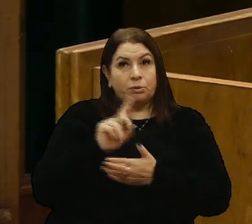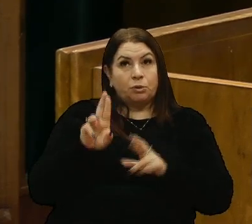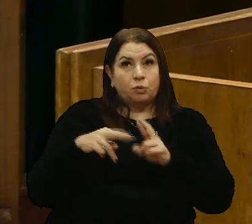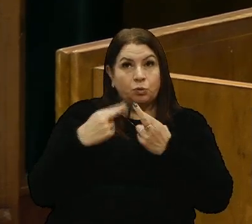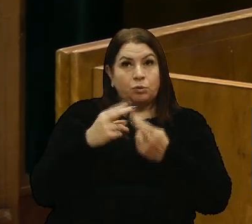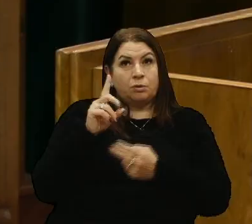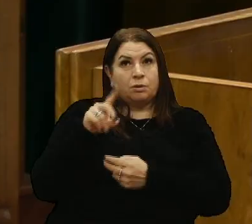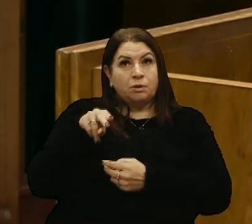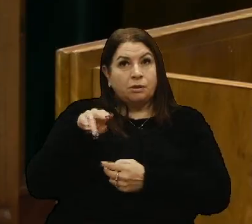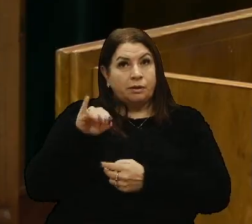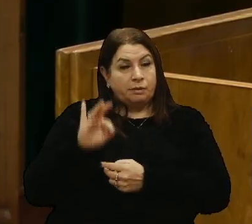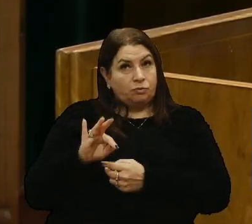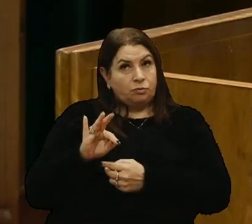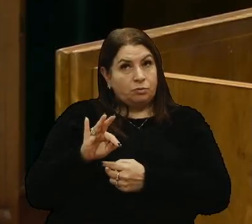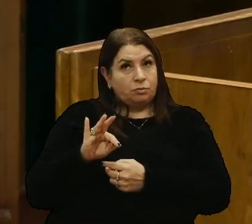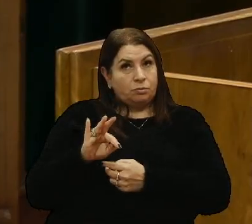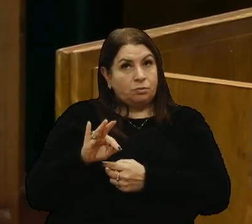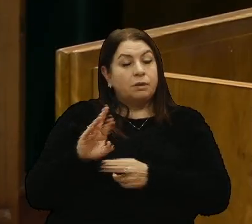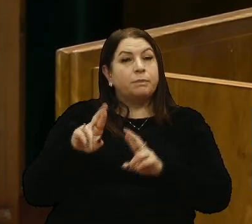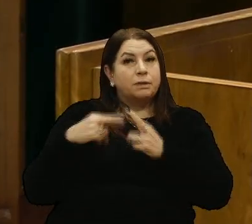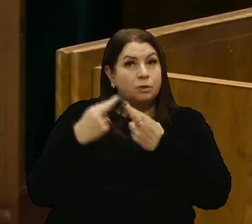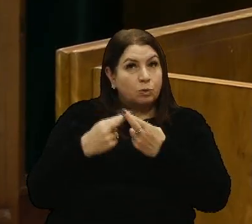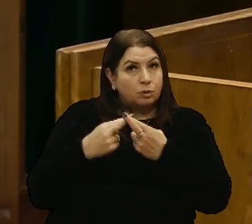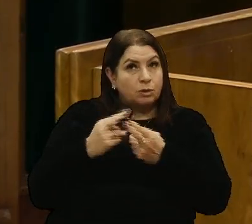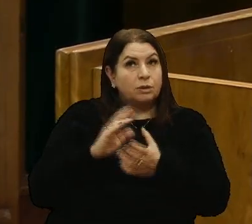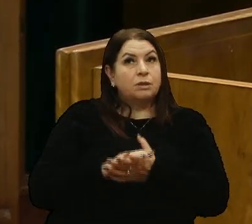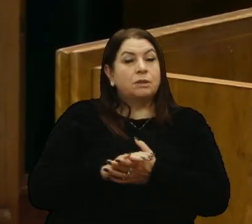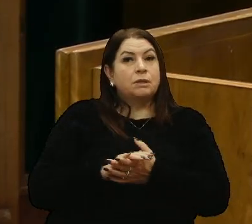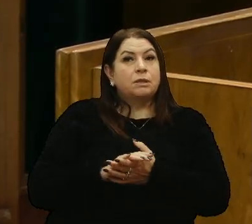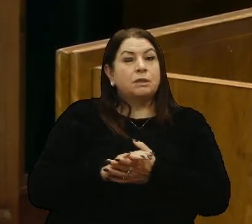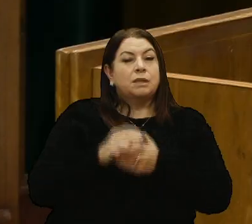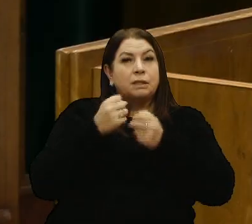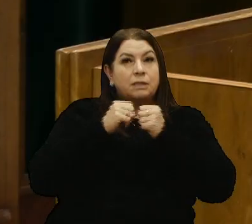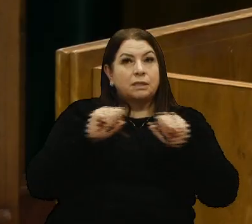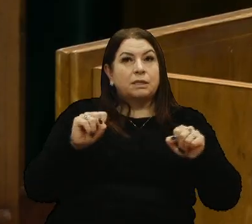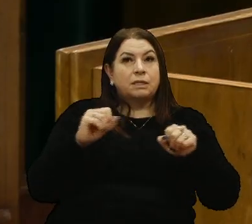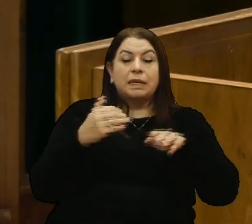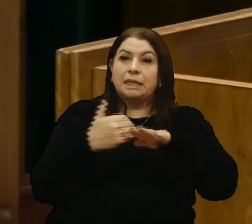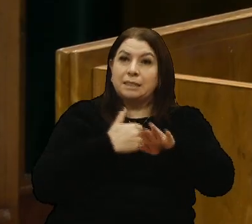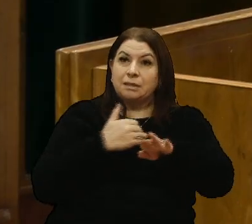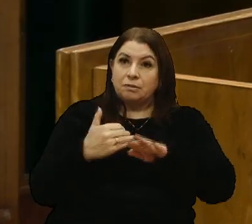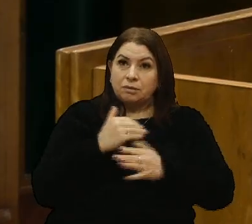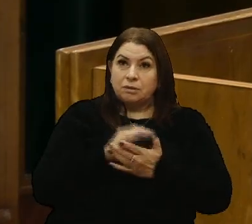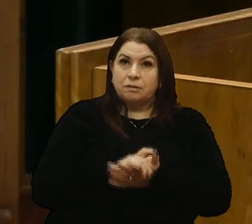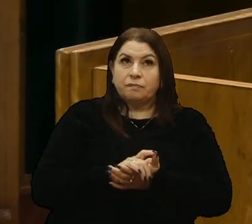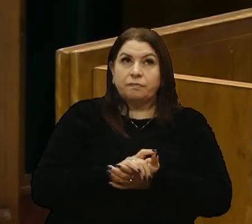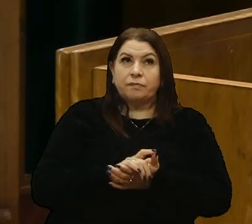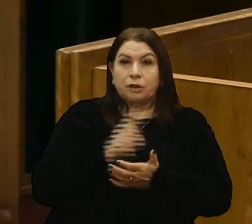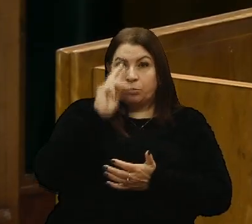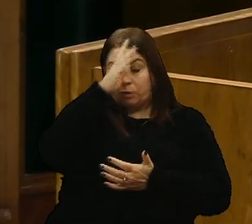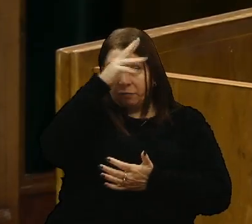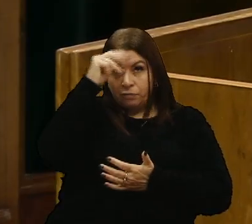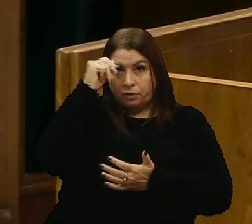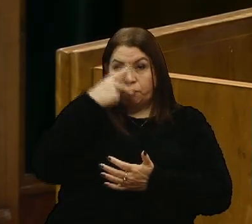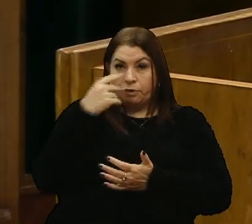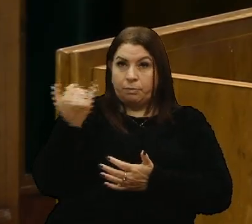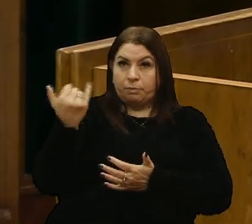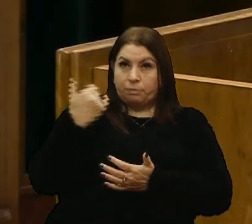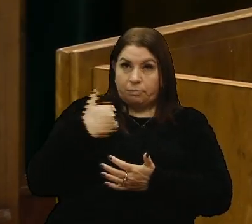com o DENIT. E para reunir com o DENIT, a Secretaria de Trânsito, que o prefeito disse para